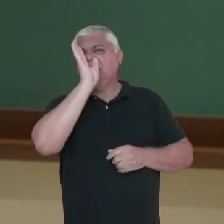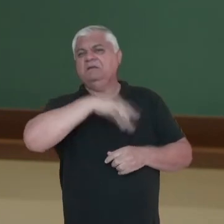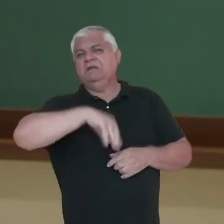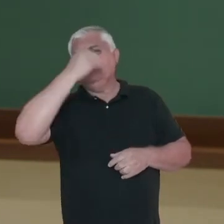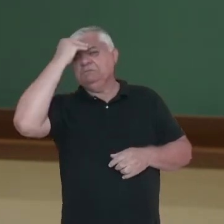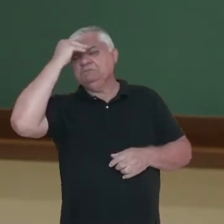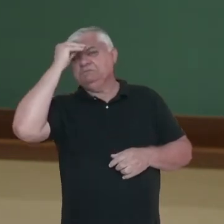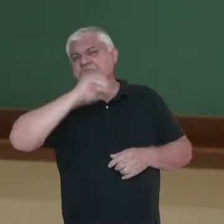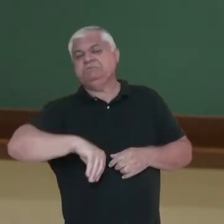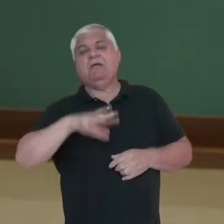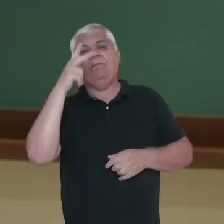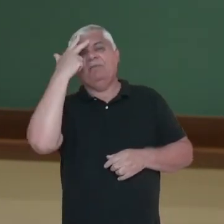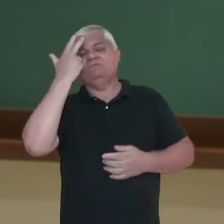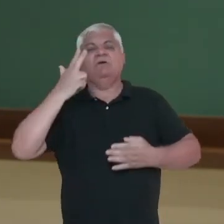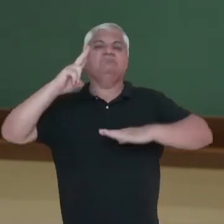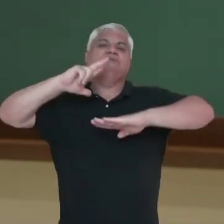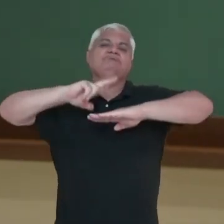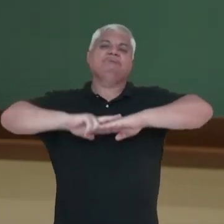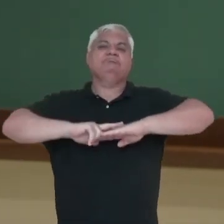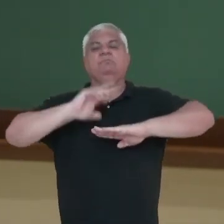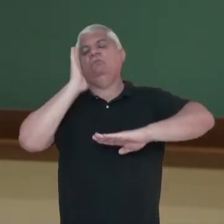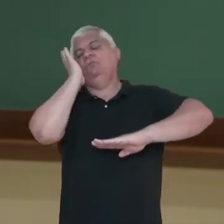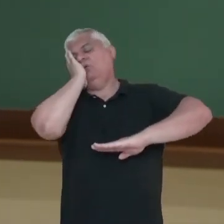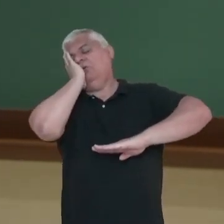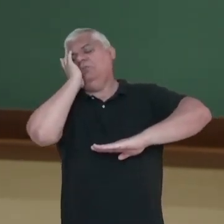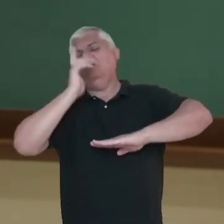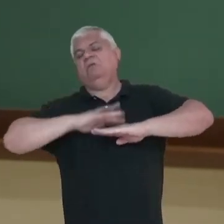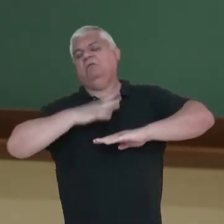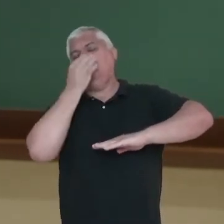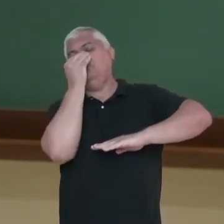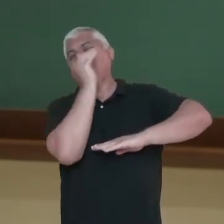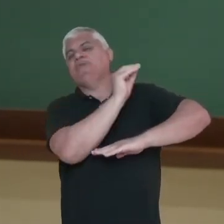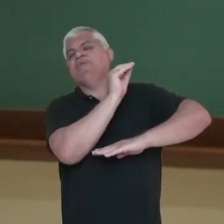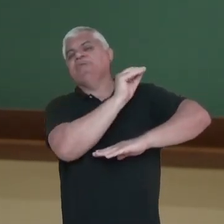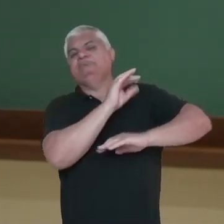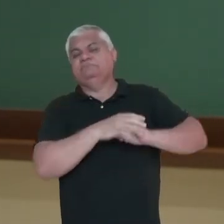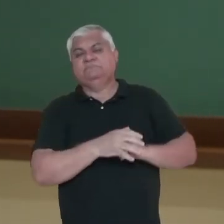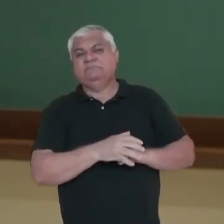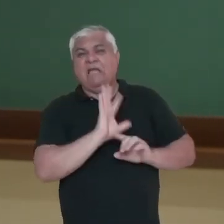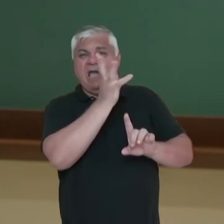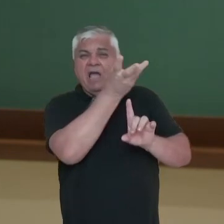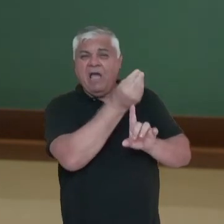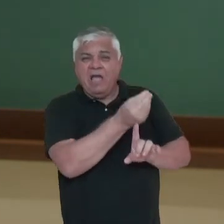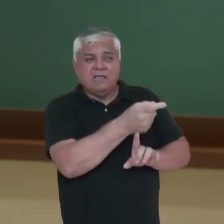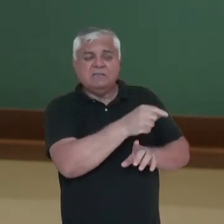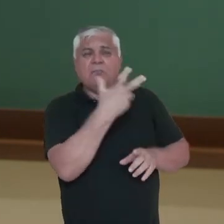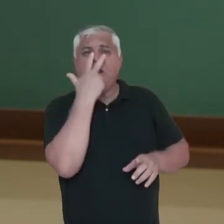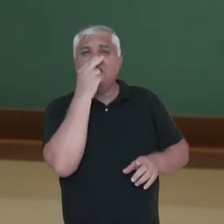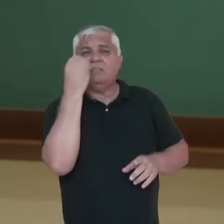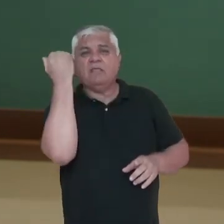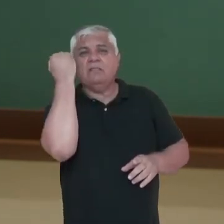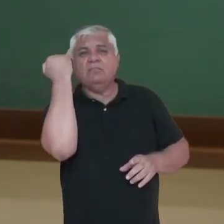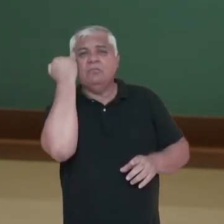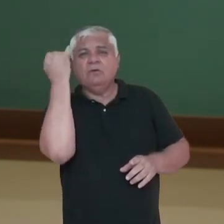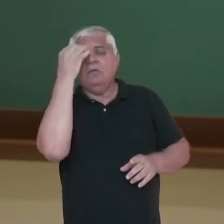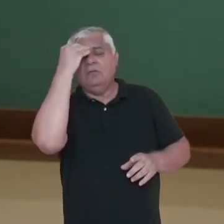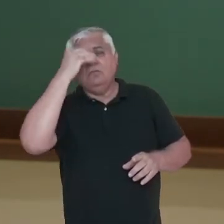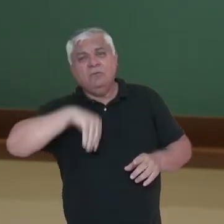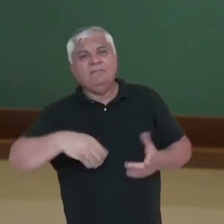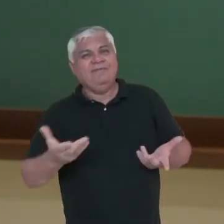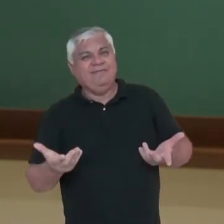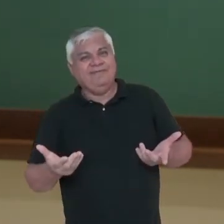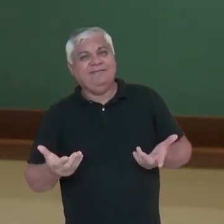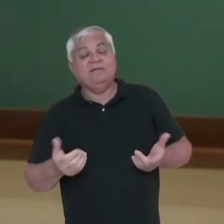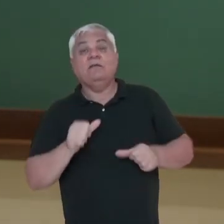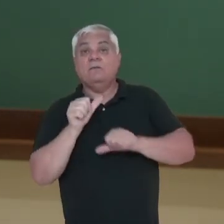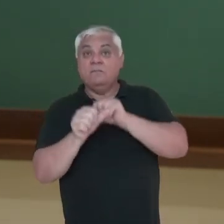os a pessoa do grupo se ela dorme Então tá dizendo assim que a arte ela tá dormindo arte expressiva encontrar de comercial falasse